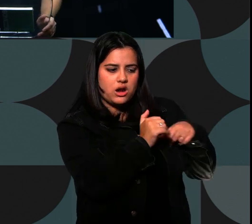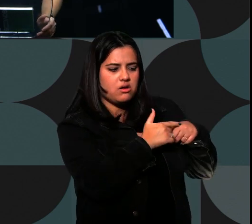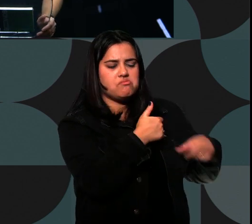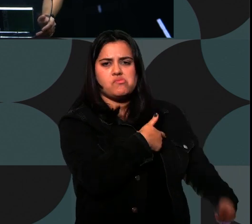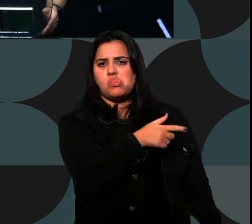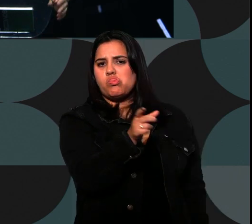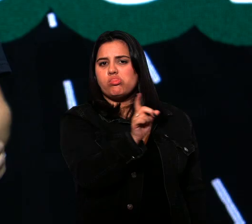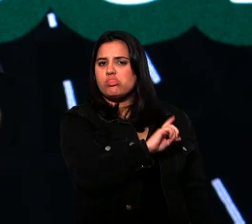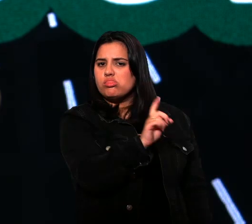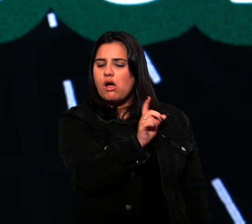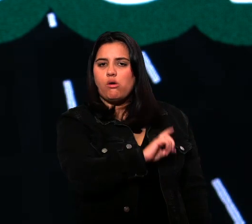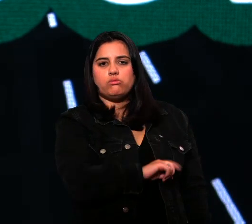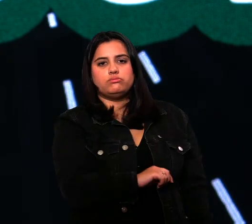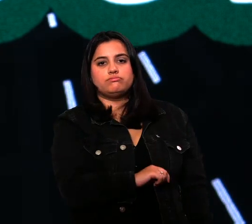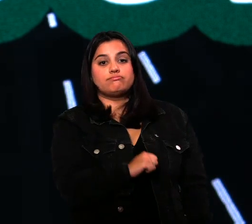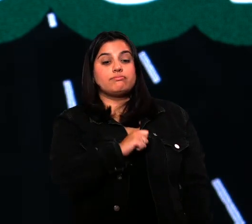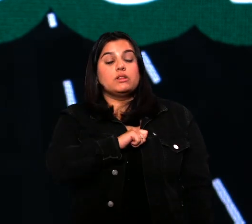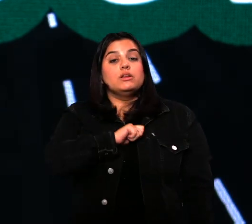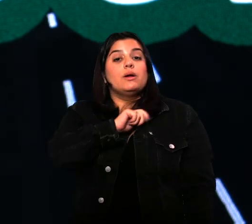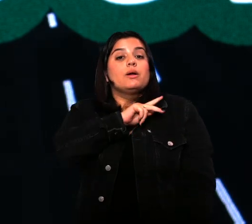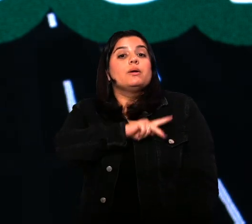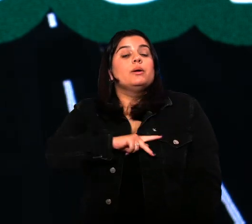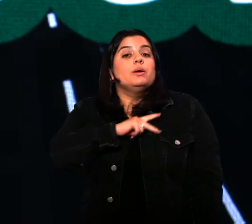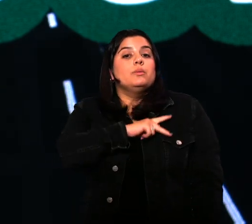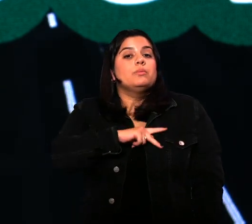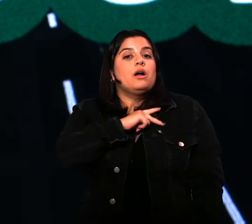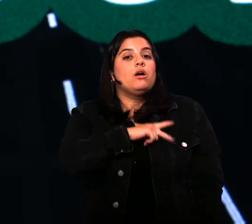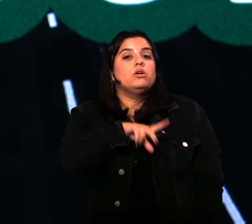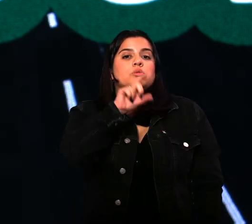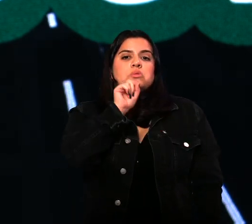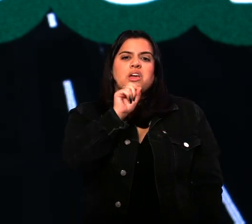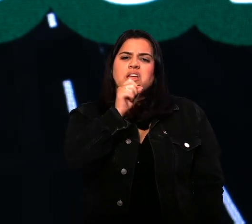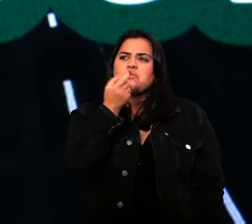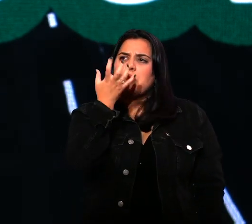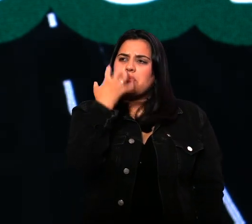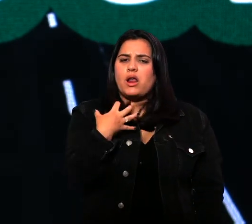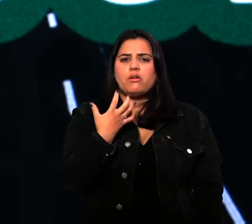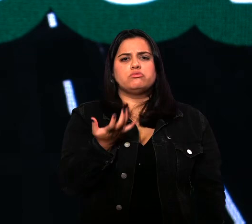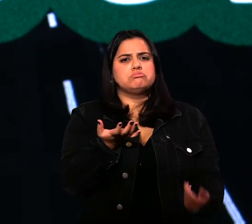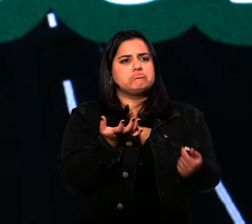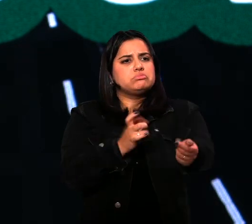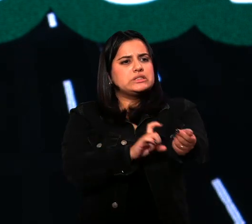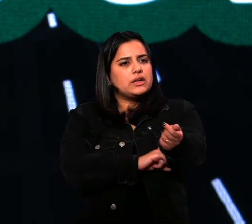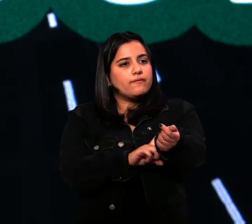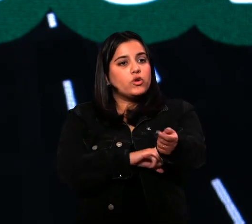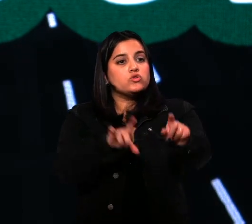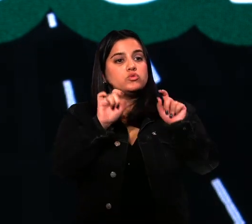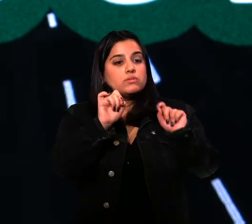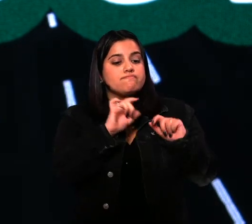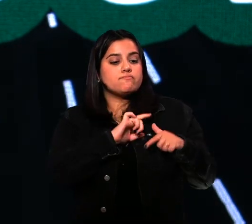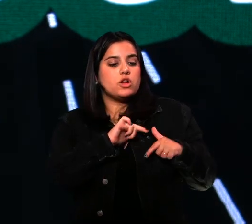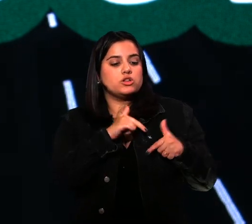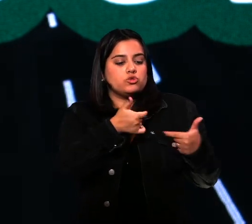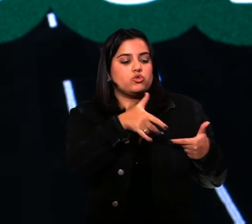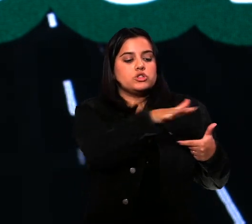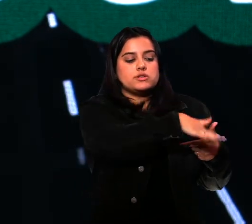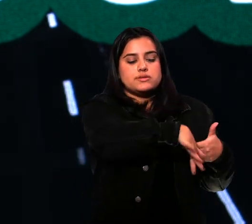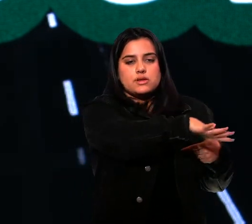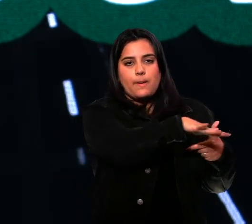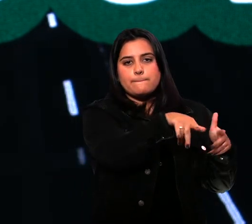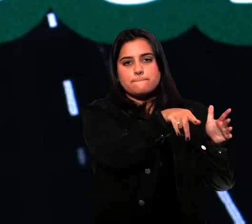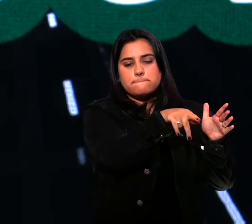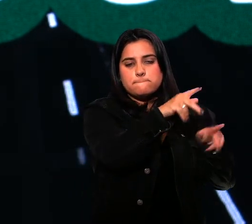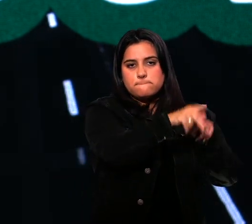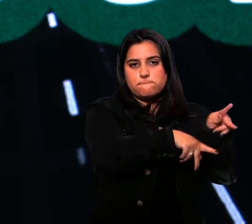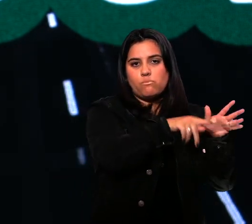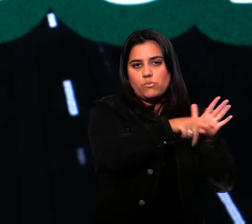por isso. Paulo estava indignado com a atitude dos irmãos da igreja de Corinto nesse momento, com